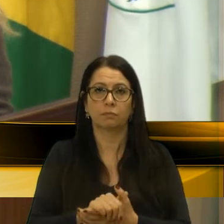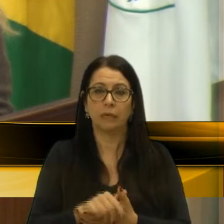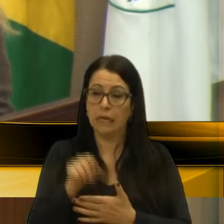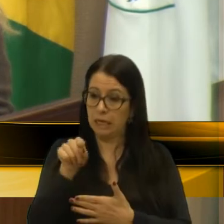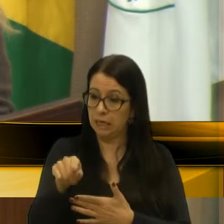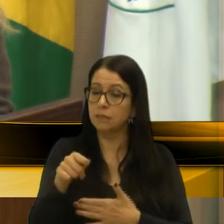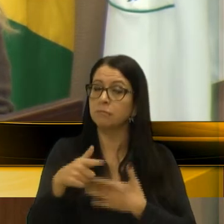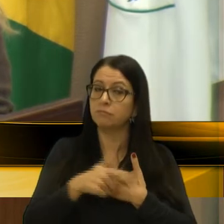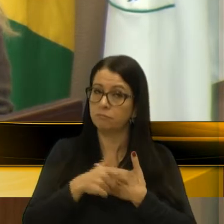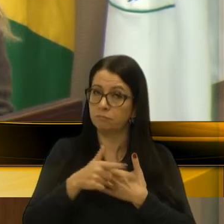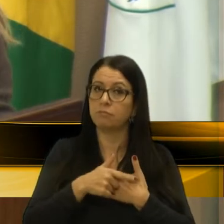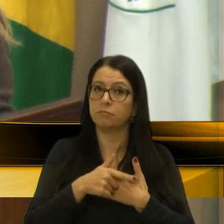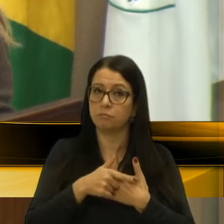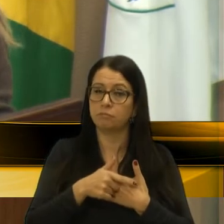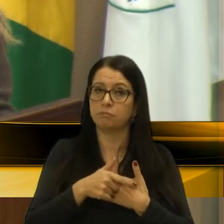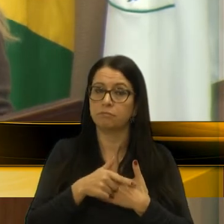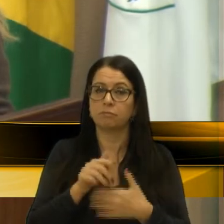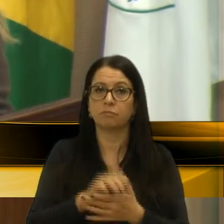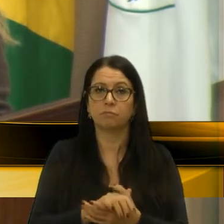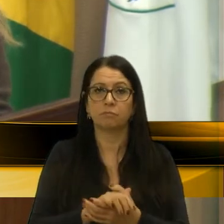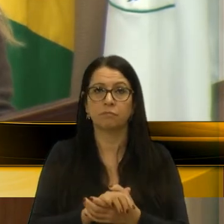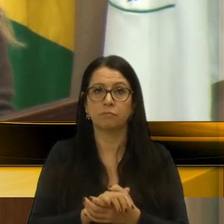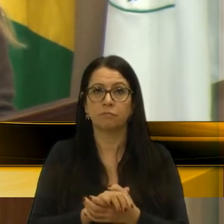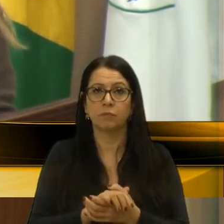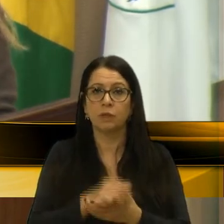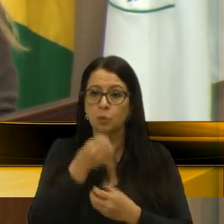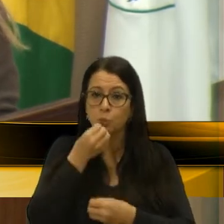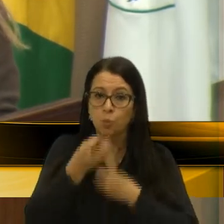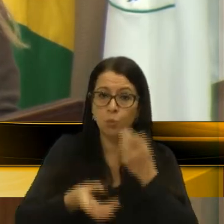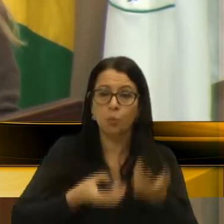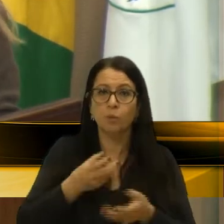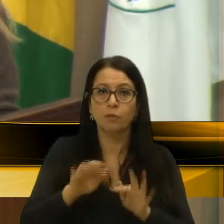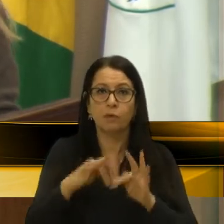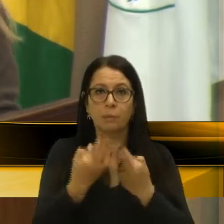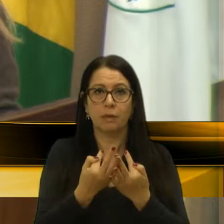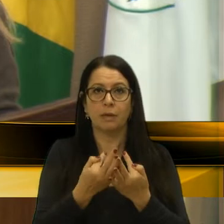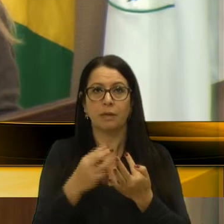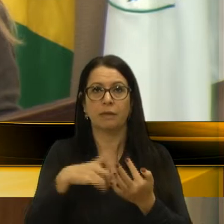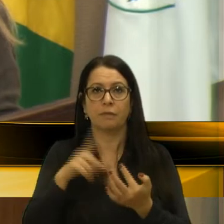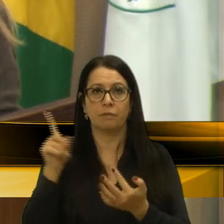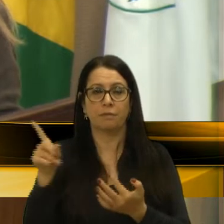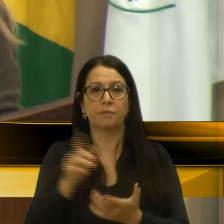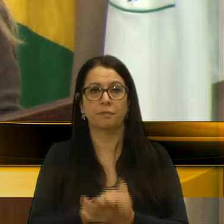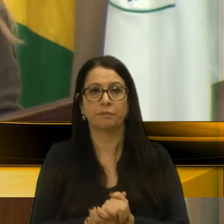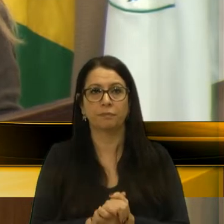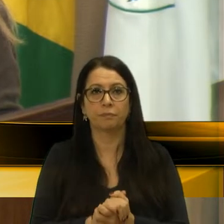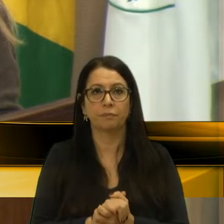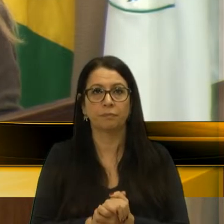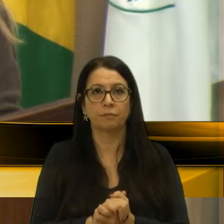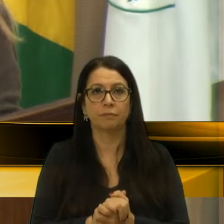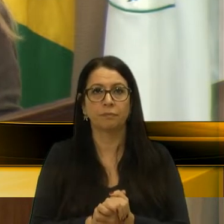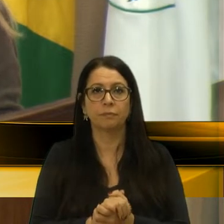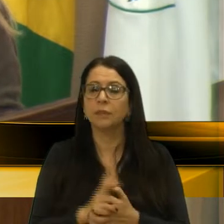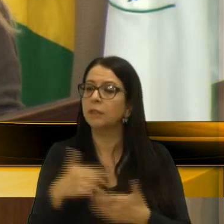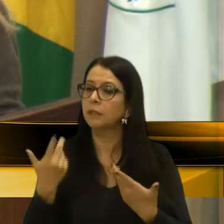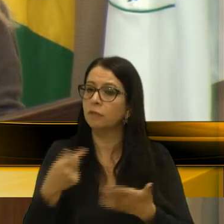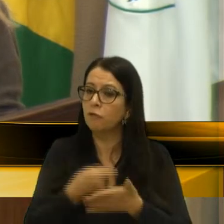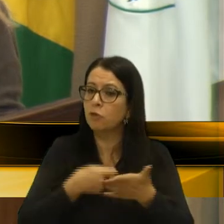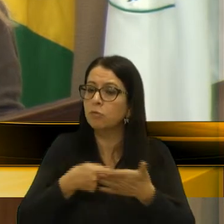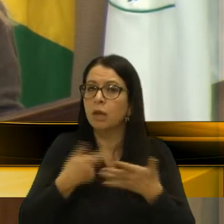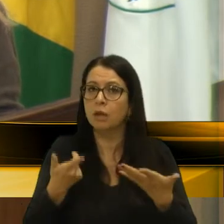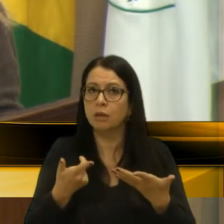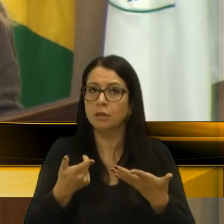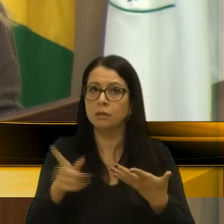esse papel que os desabafos dos familiares que estavam lá. Quem vai lutar por isso,